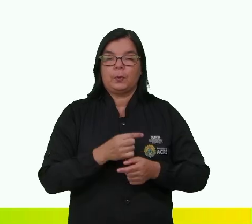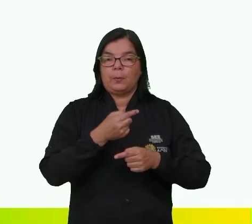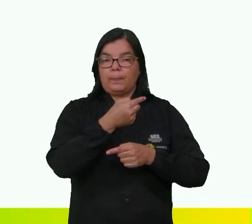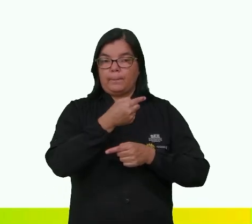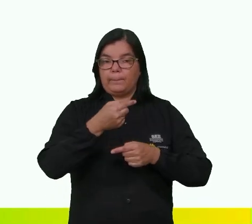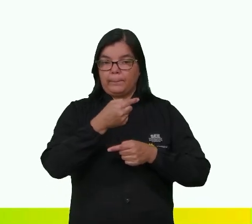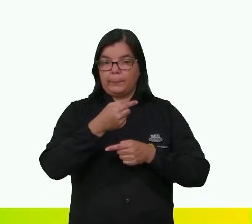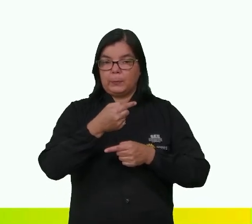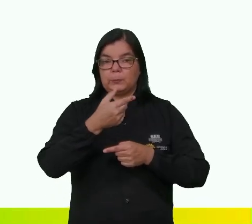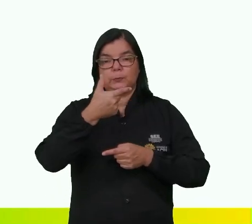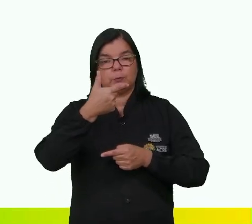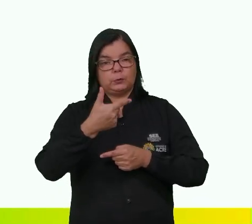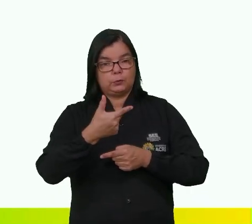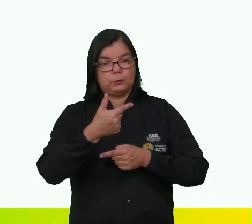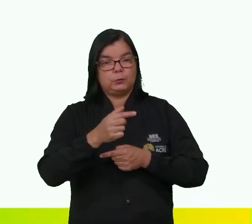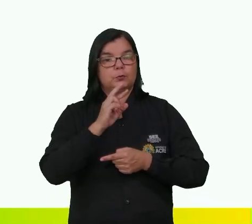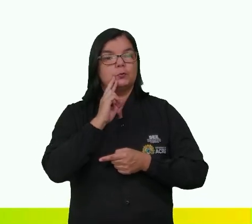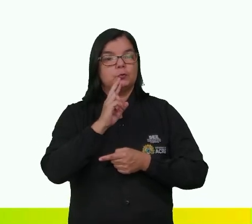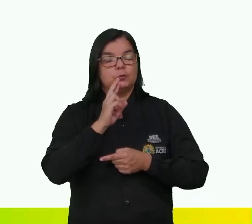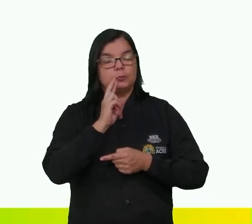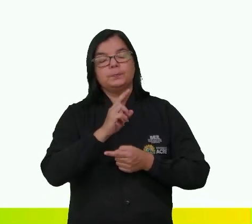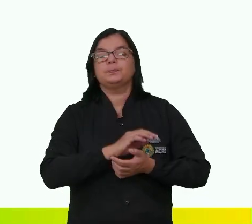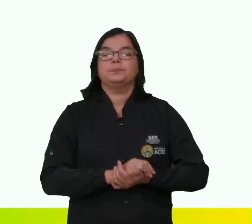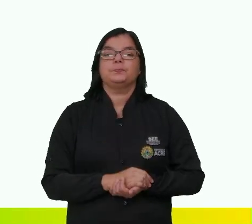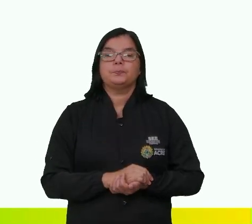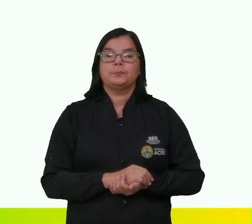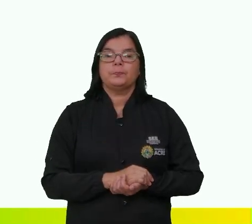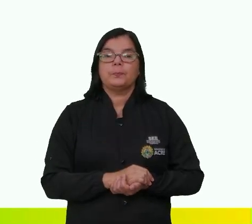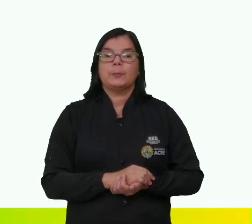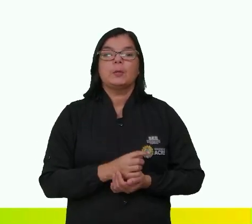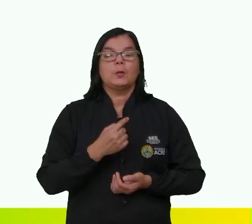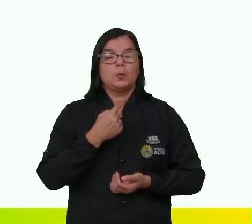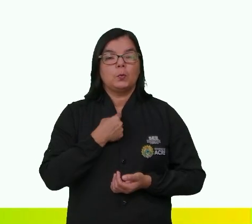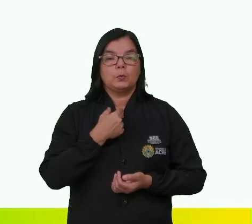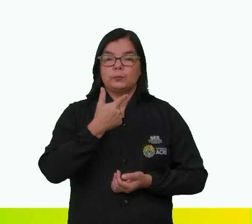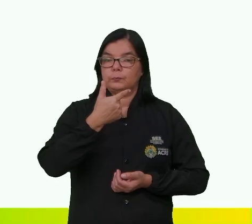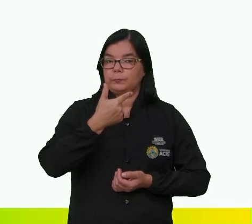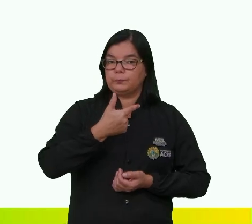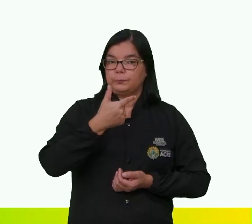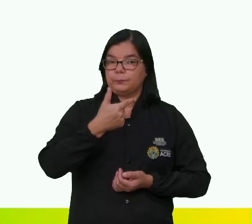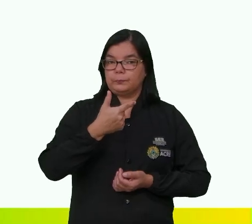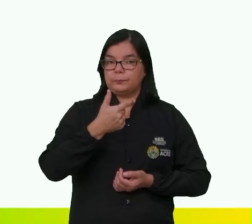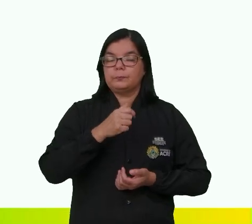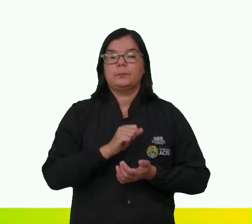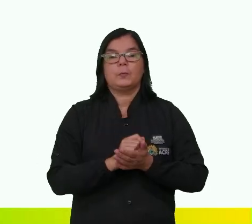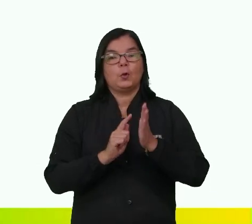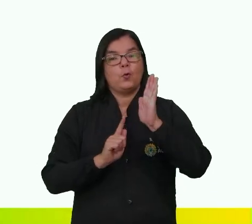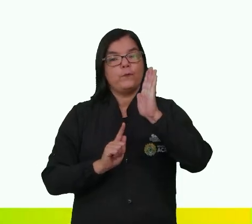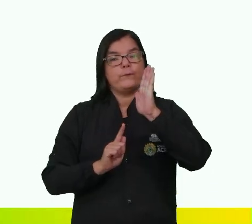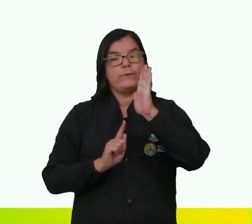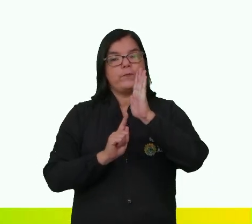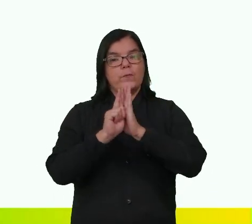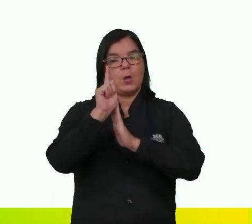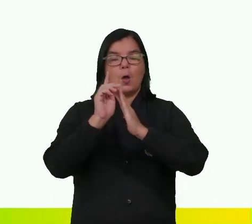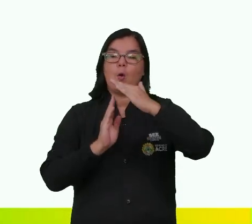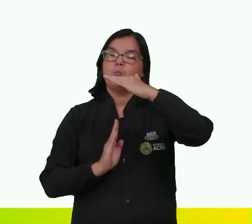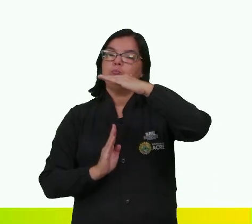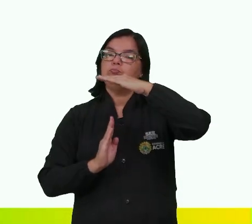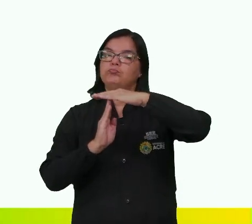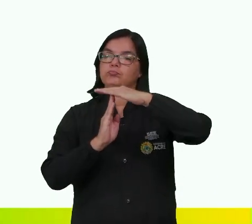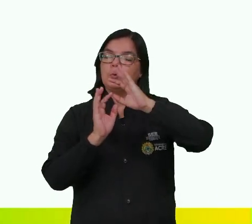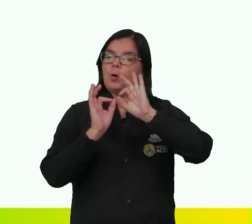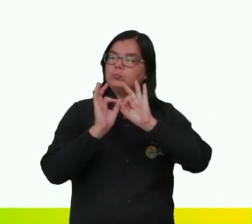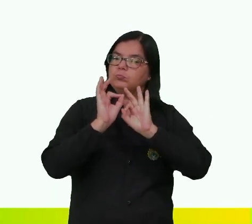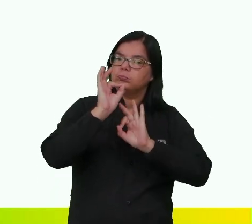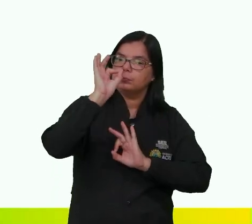menos é 2. Então, aqui, neste momento, quando isso aqui for 2, é que o foguete vai atingir a altura